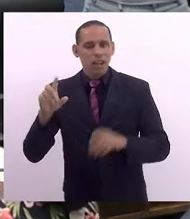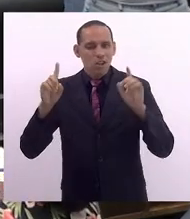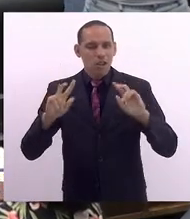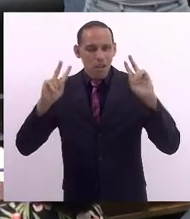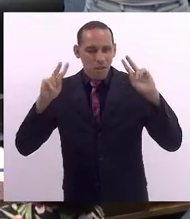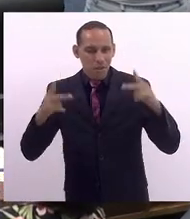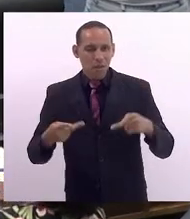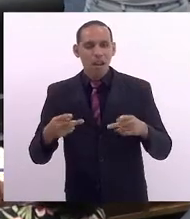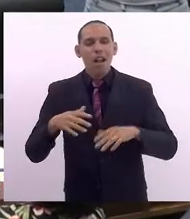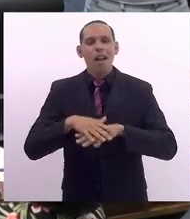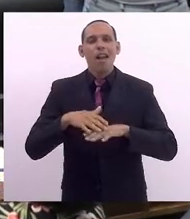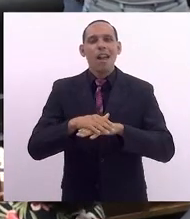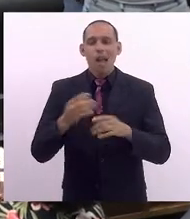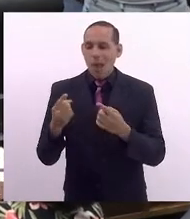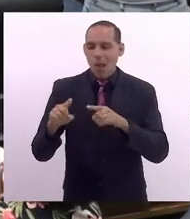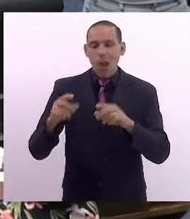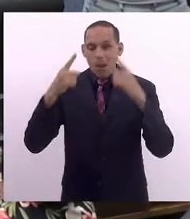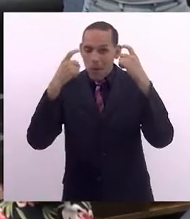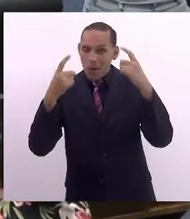de Contra a Violência.